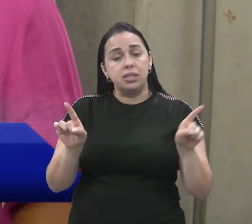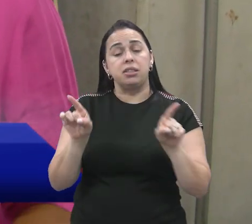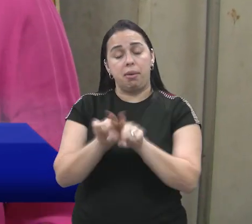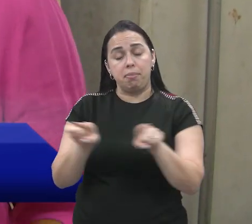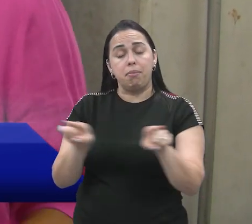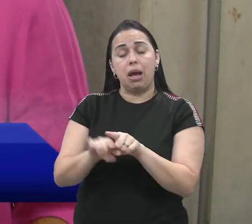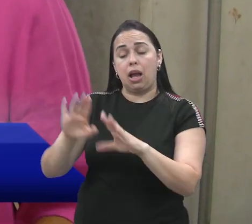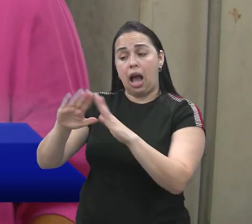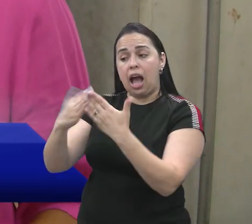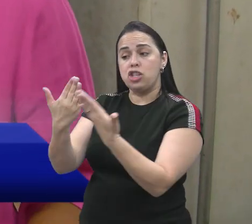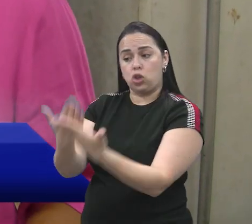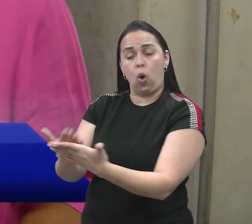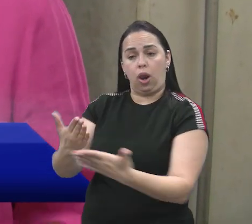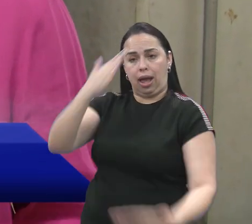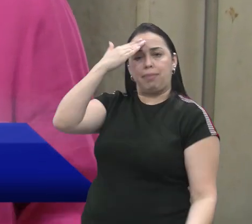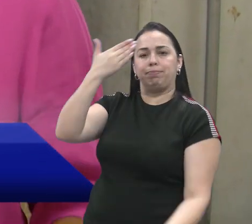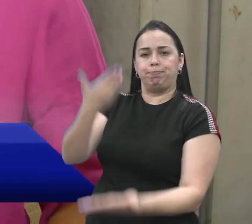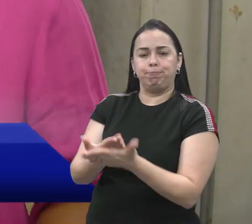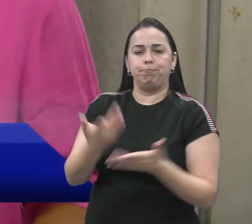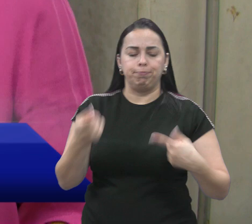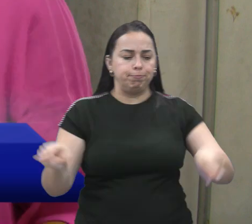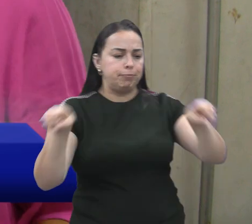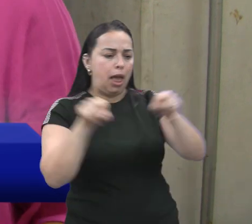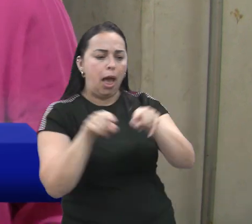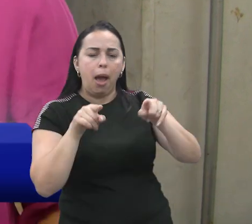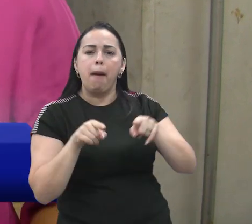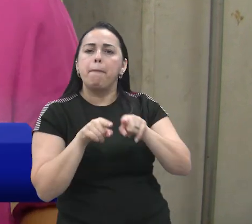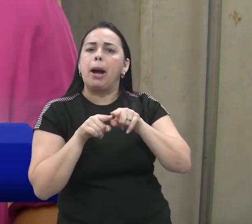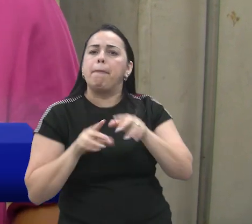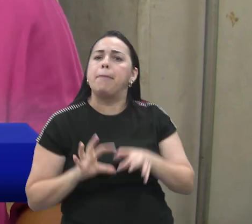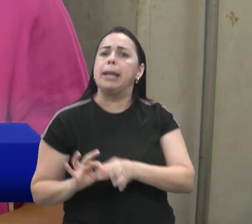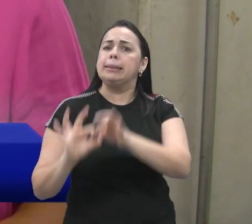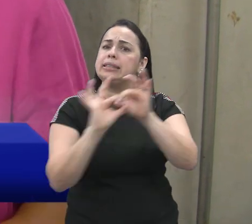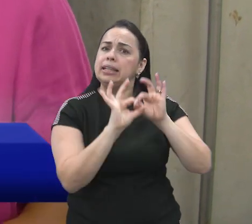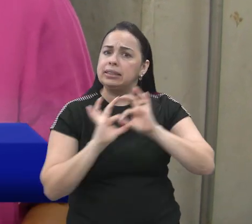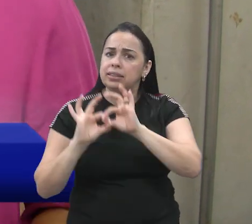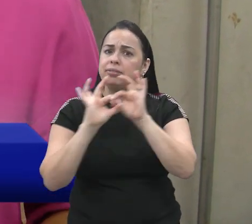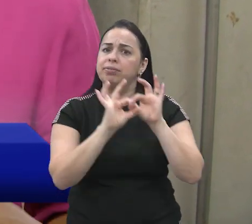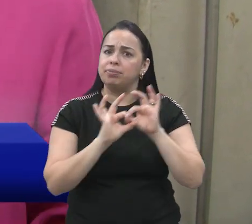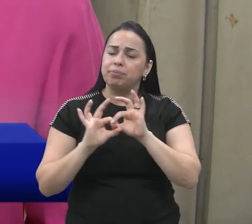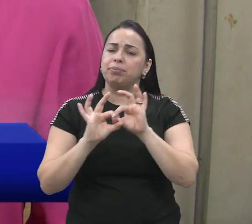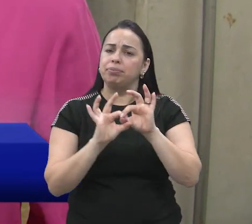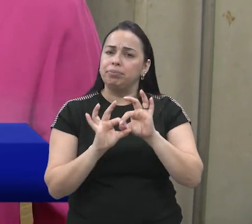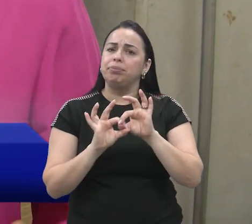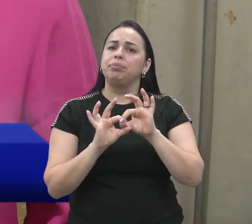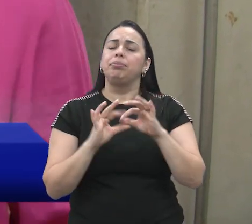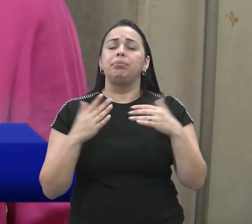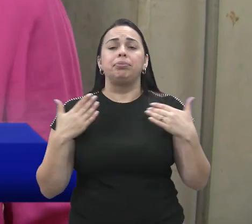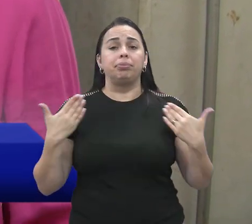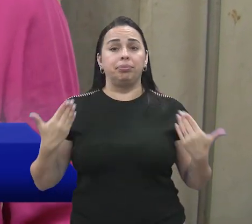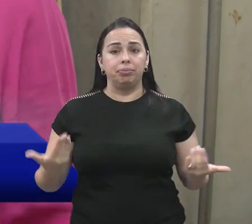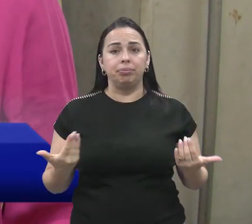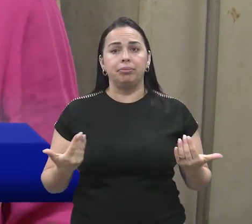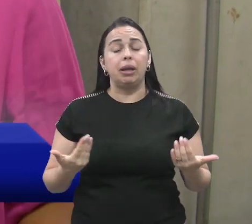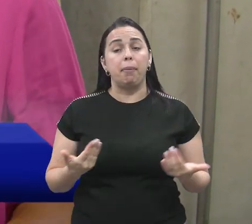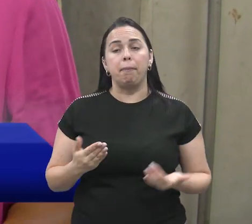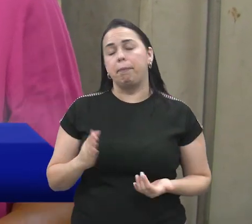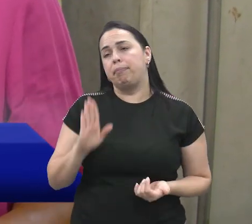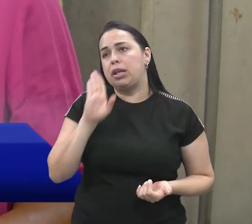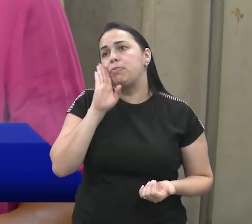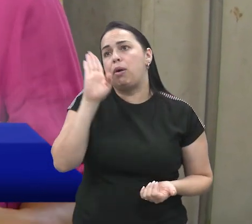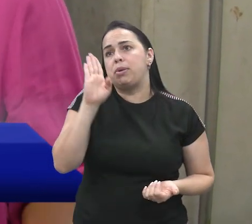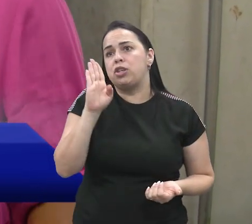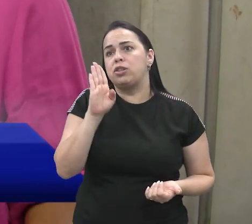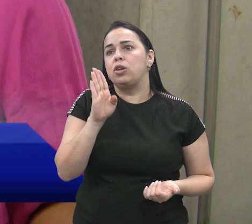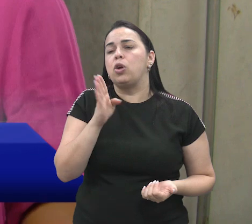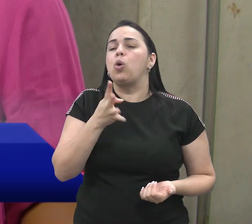também confiar na escola. A escola é relação de confiança, né? Uma parceria entre a família e a escola.